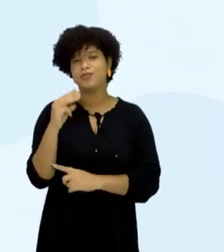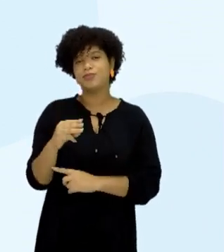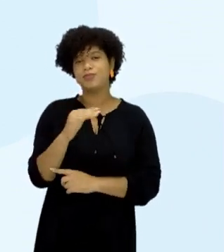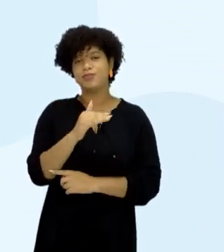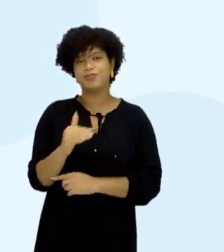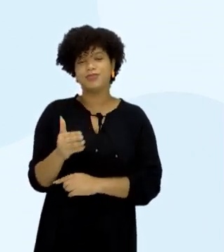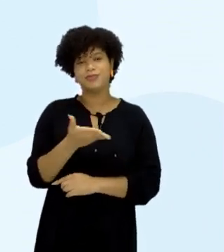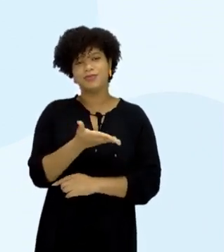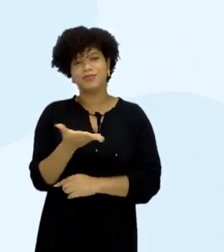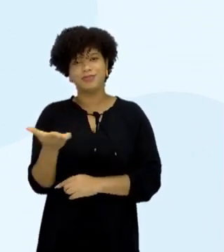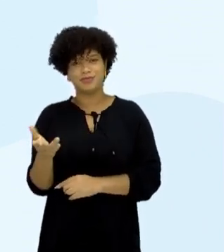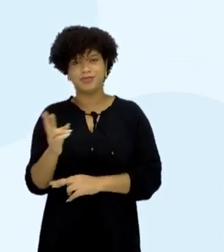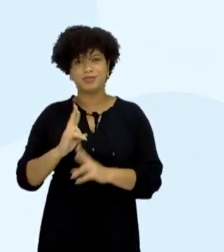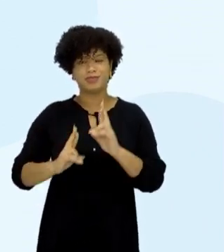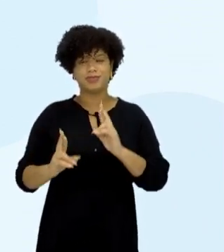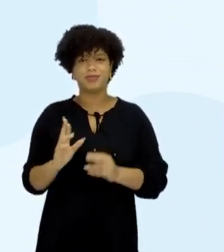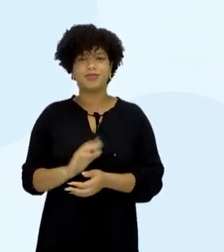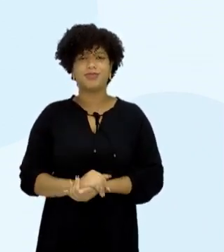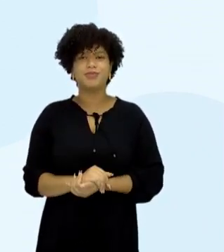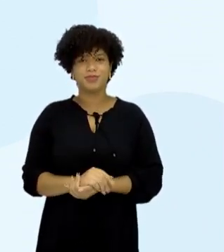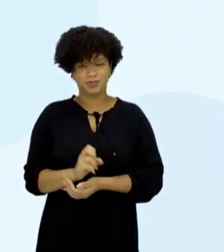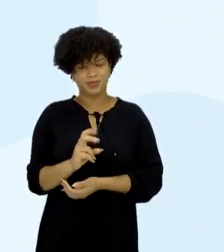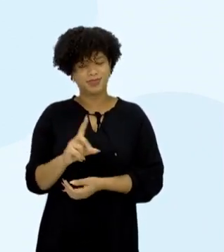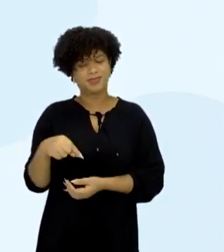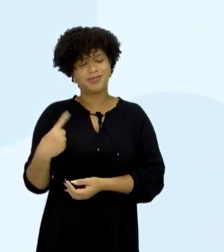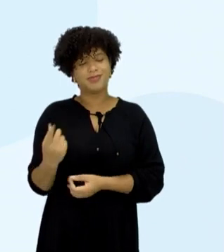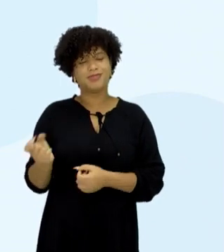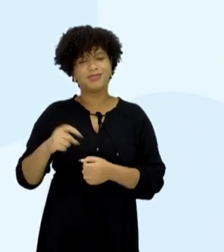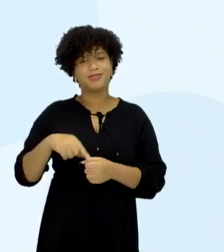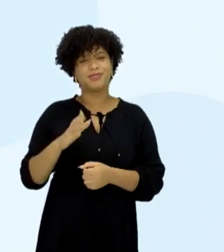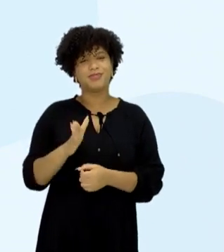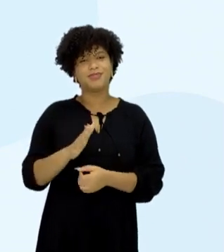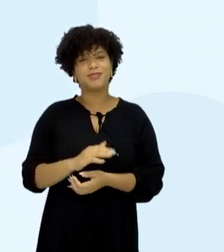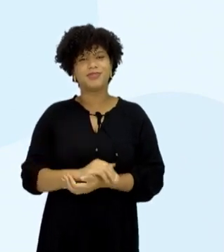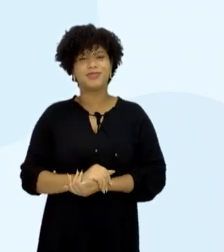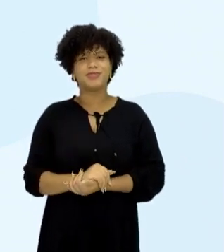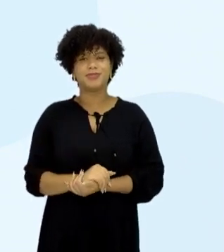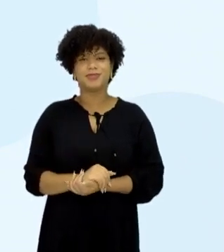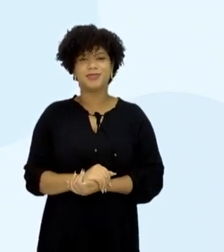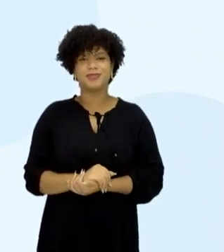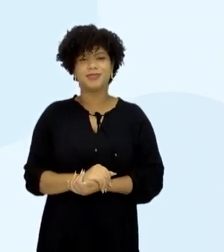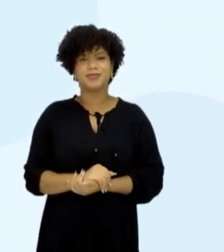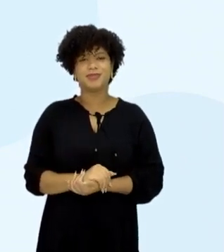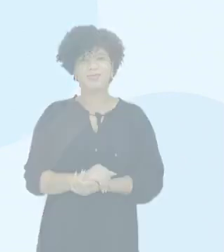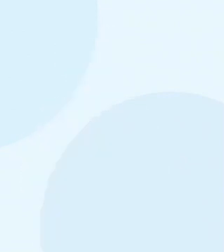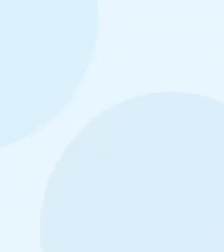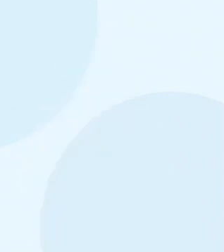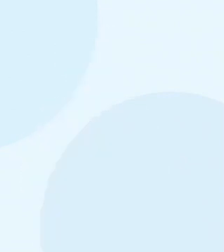para vocês responderem, tá certo? Daqui a pouco nós retornamos.